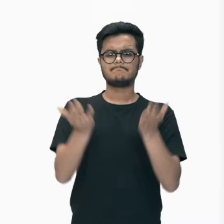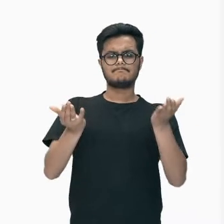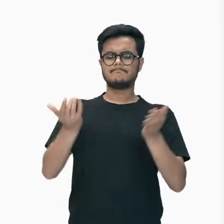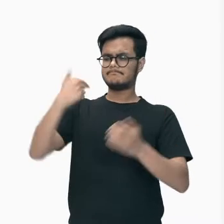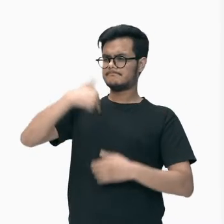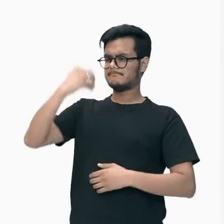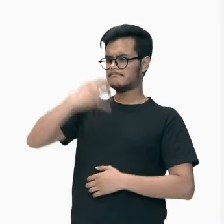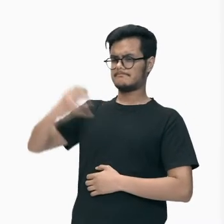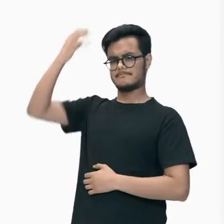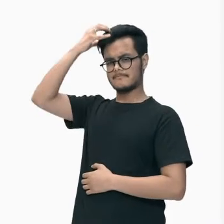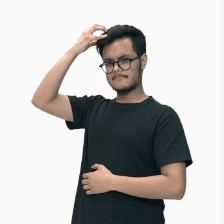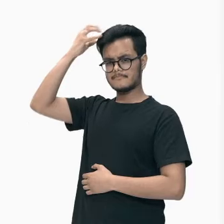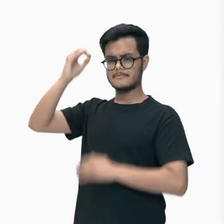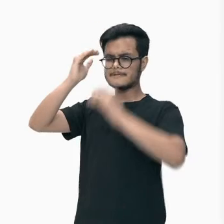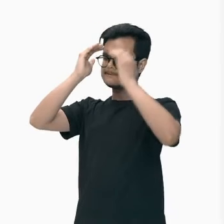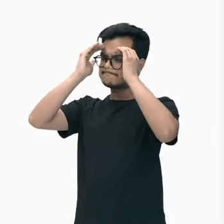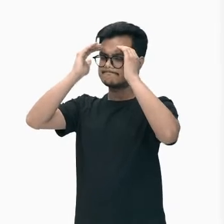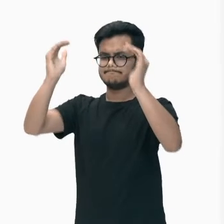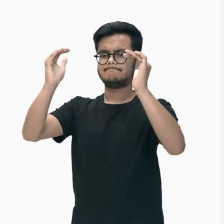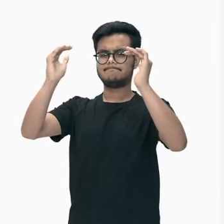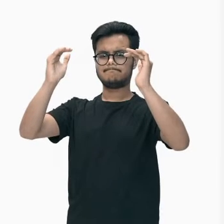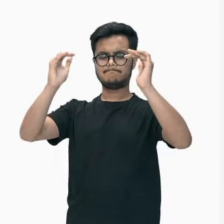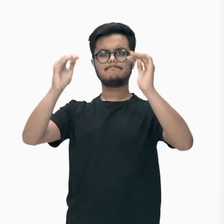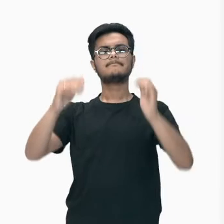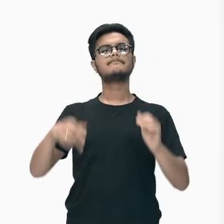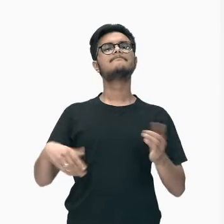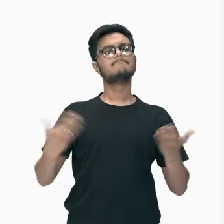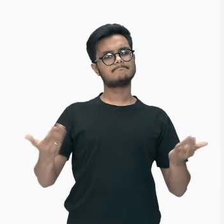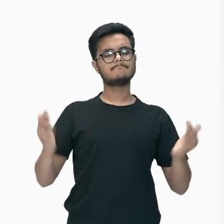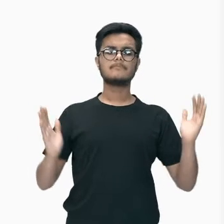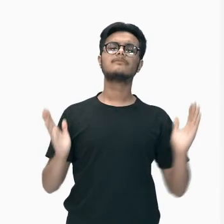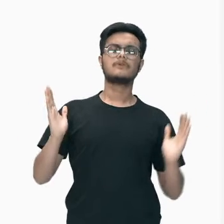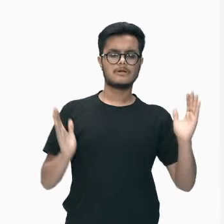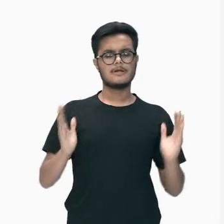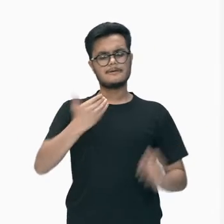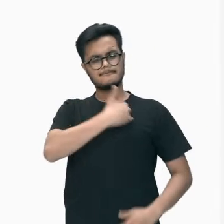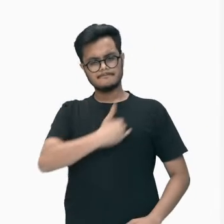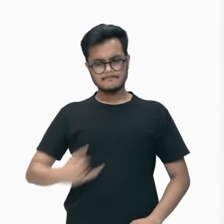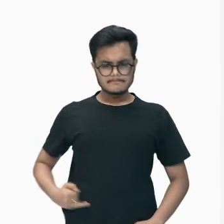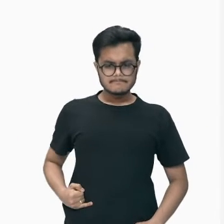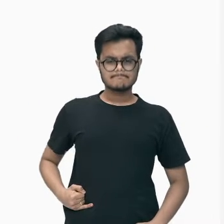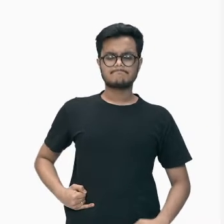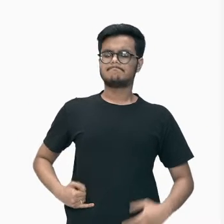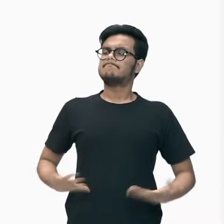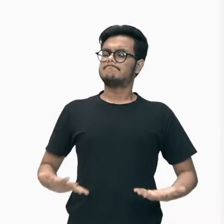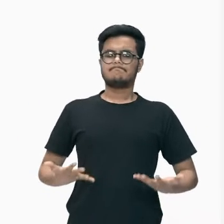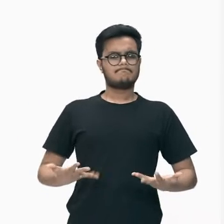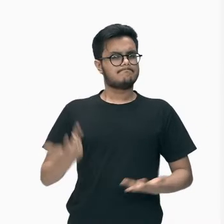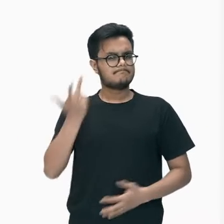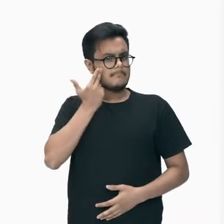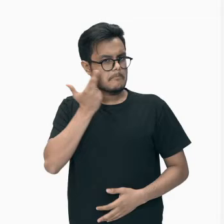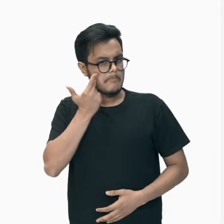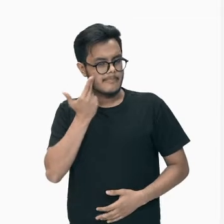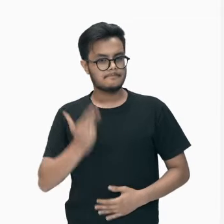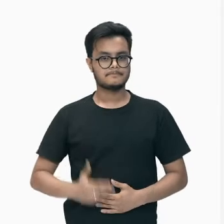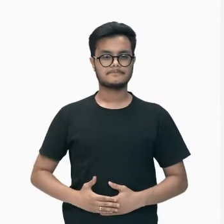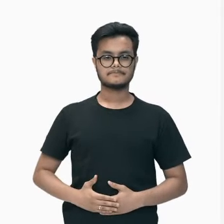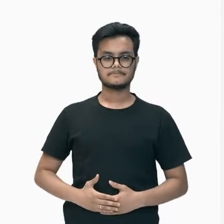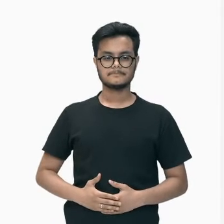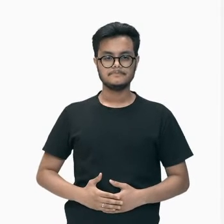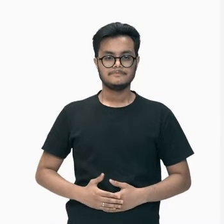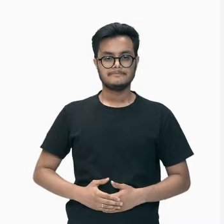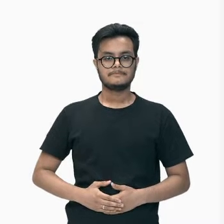posição está consolidada. Então, esse período ele vai, então, governar tranquilo, com tranquilidade. Não é isso?